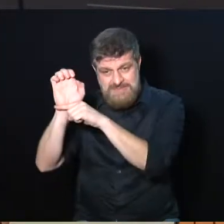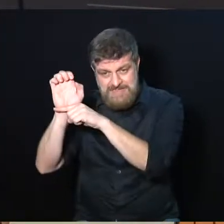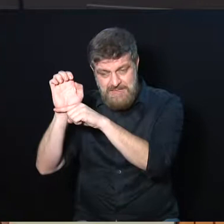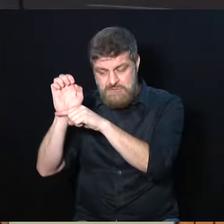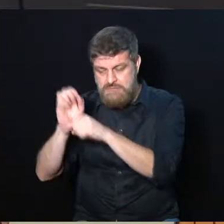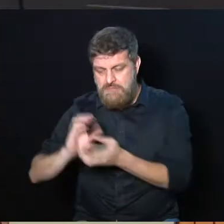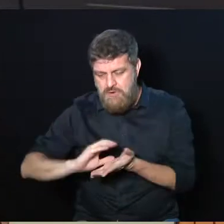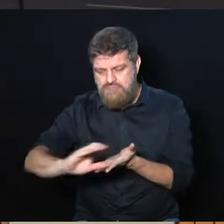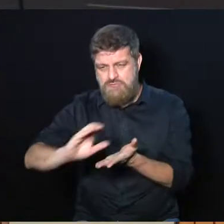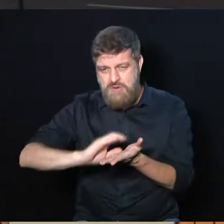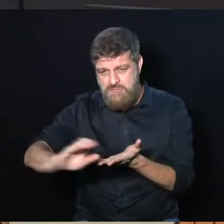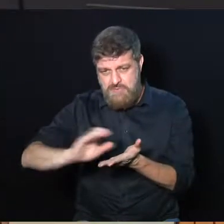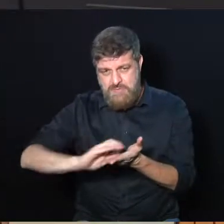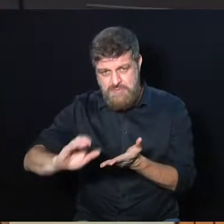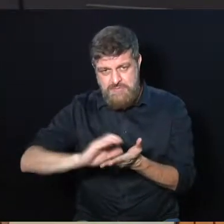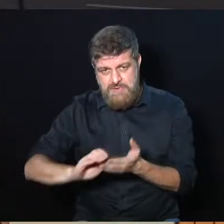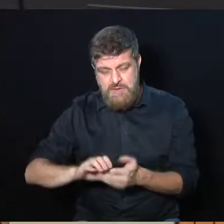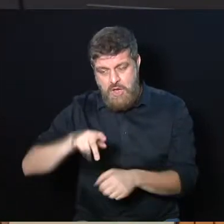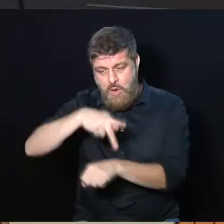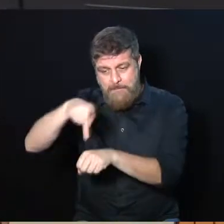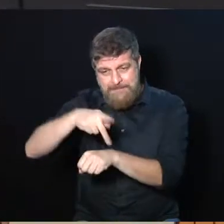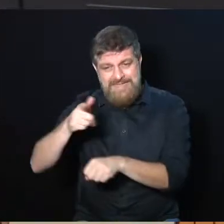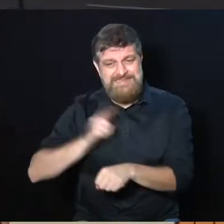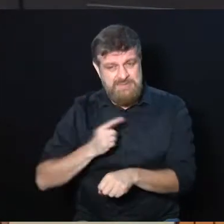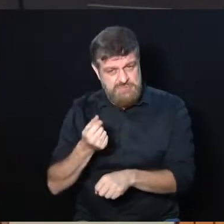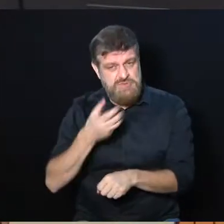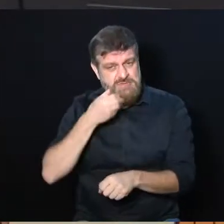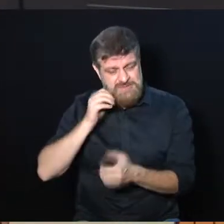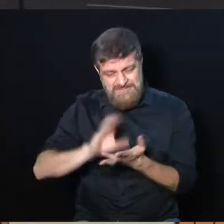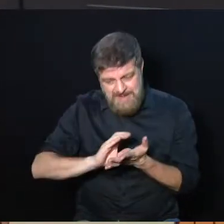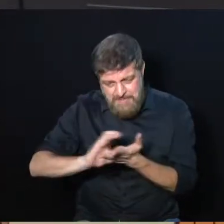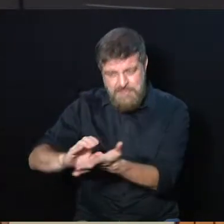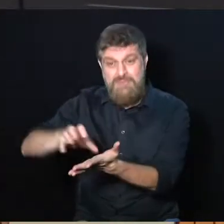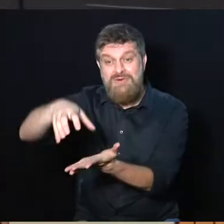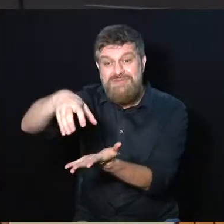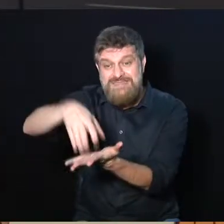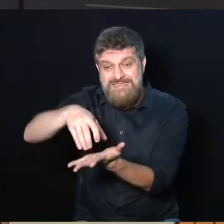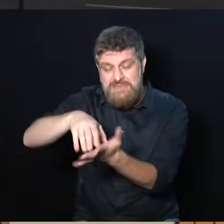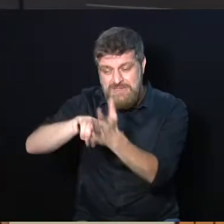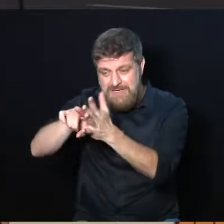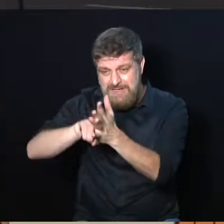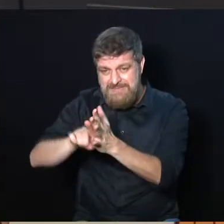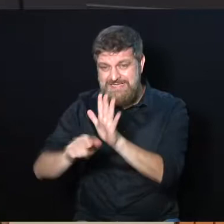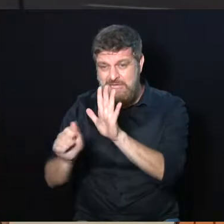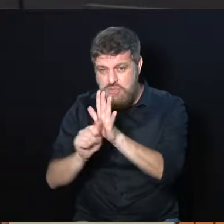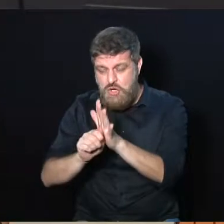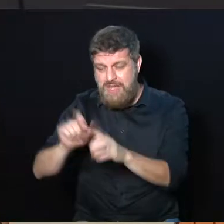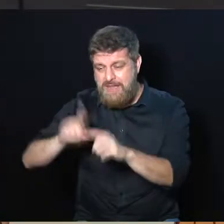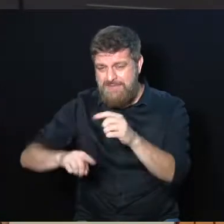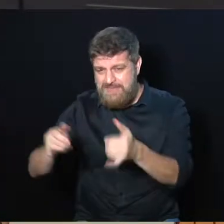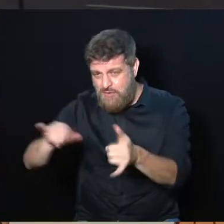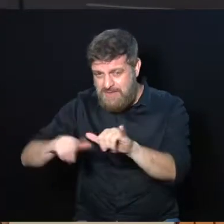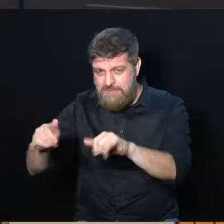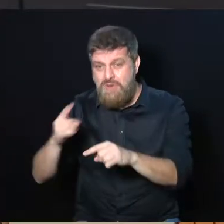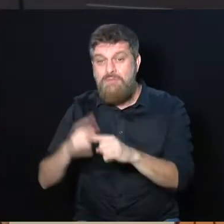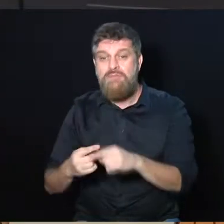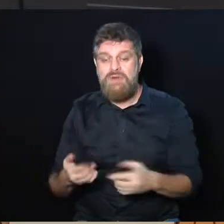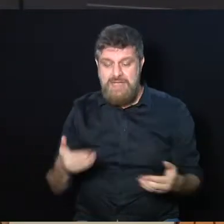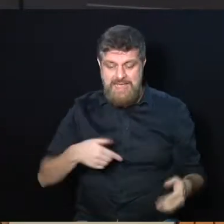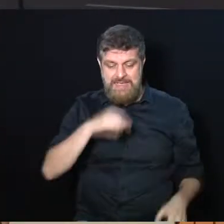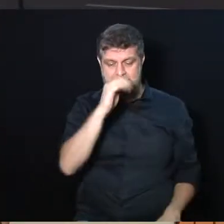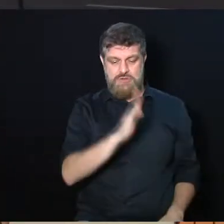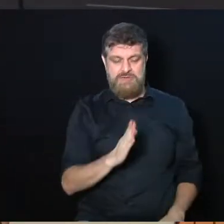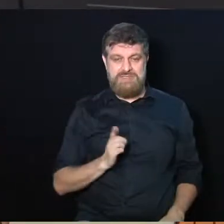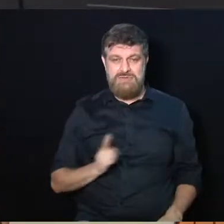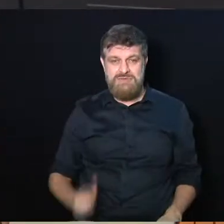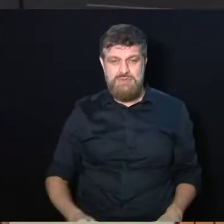estados e o país também investindo nos centros. Então, esse é o básico. Por que está localizado no hospital? Porque também essa é uma das